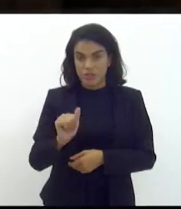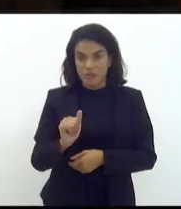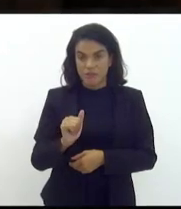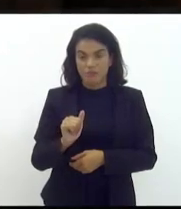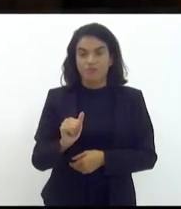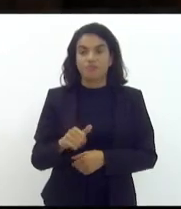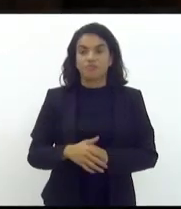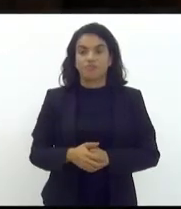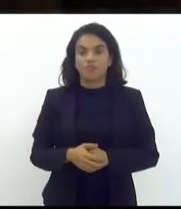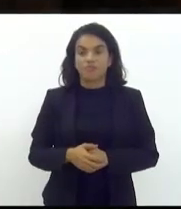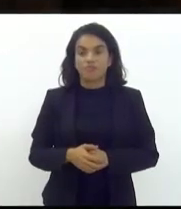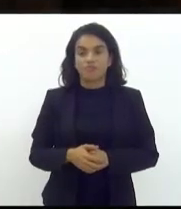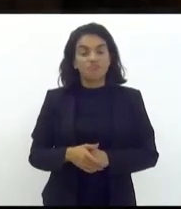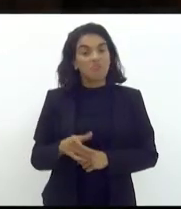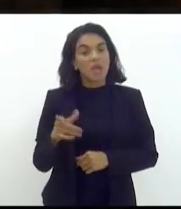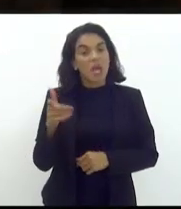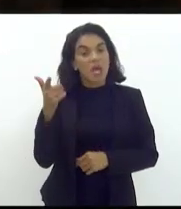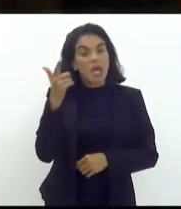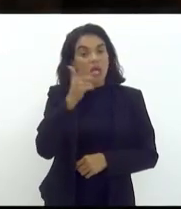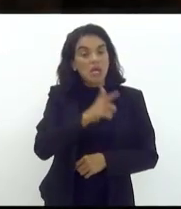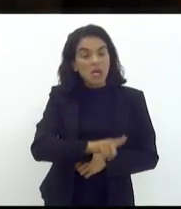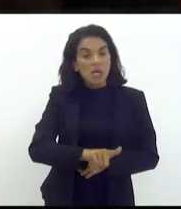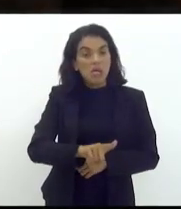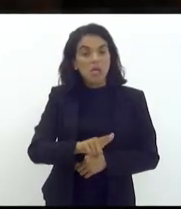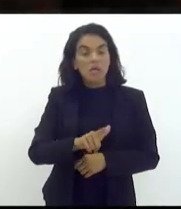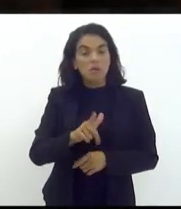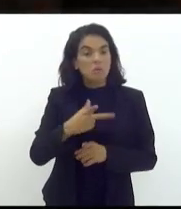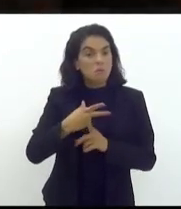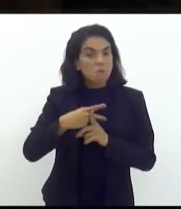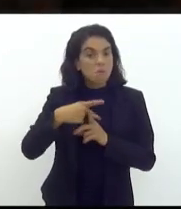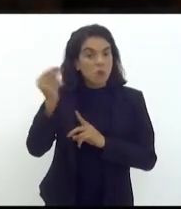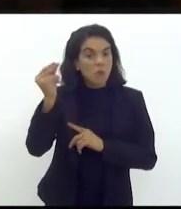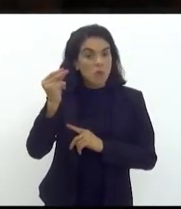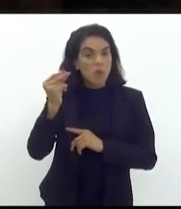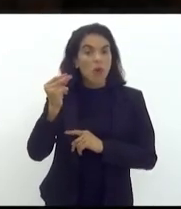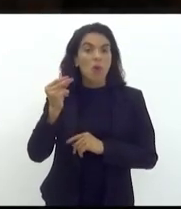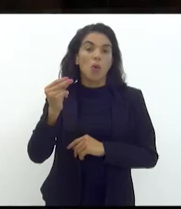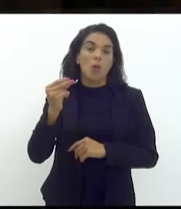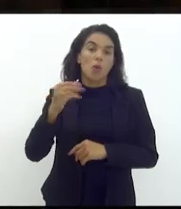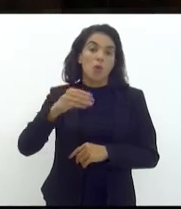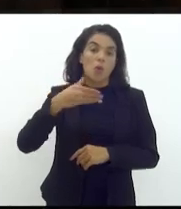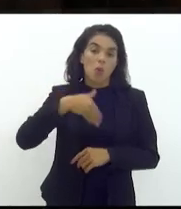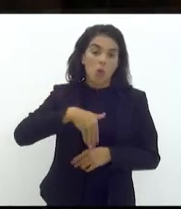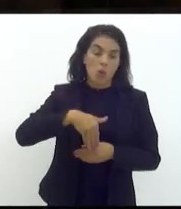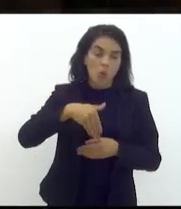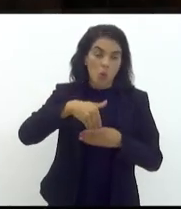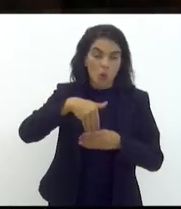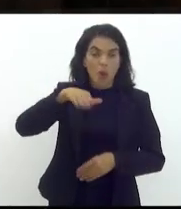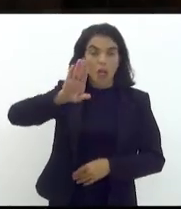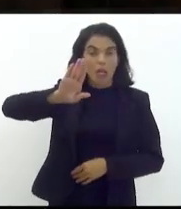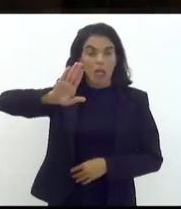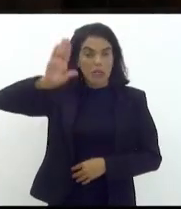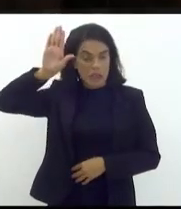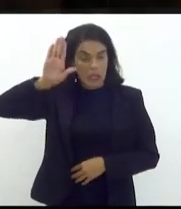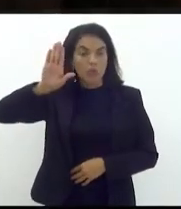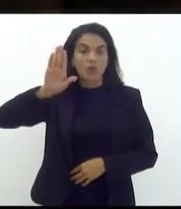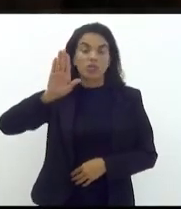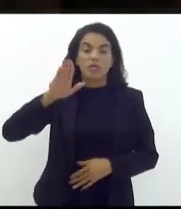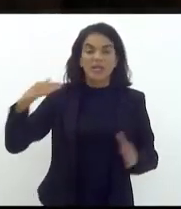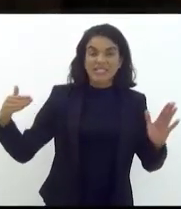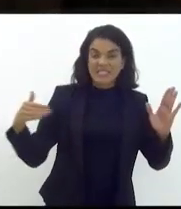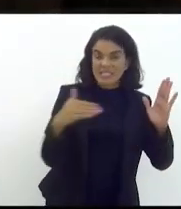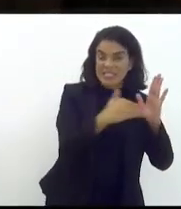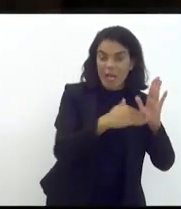por um candidato de extrema direita que passou a ser